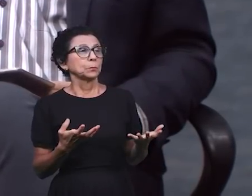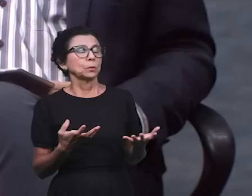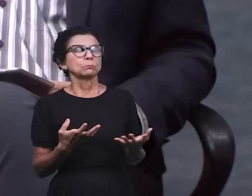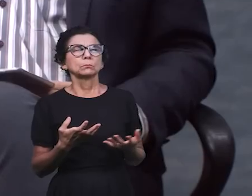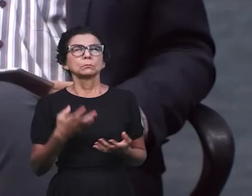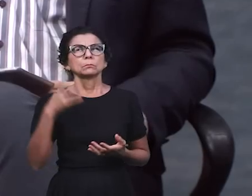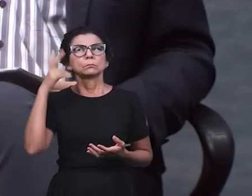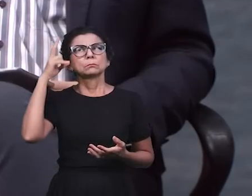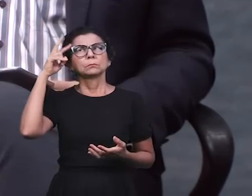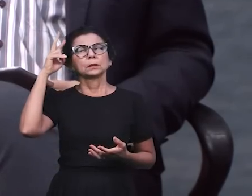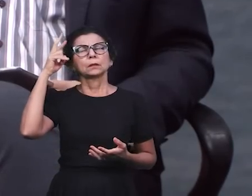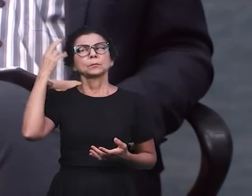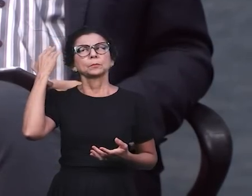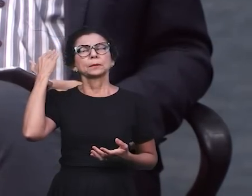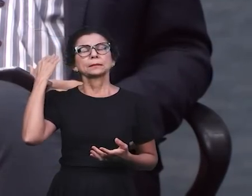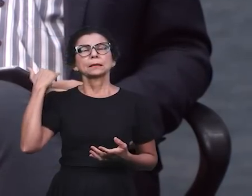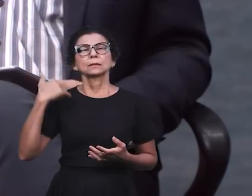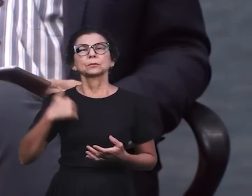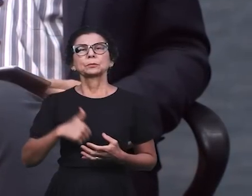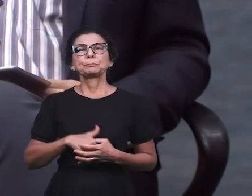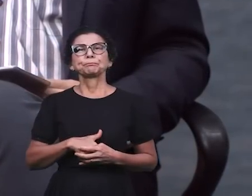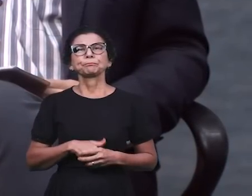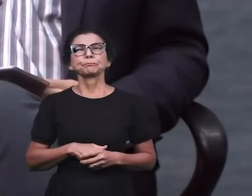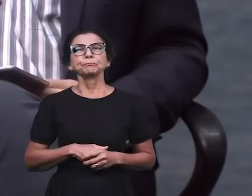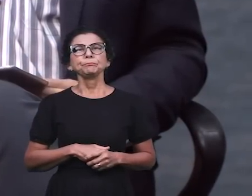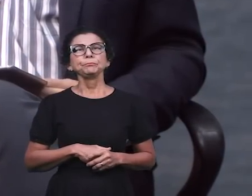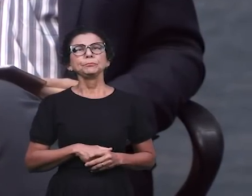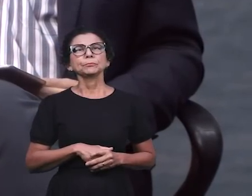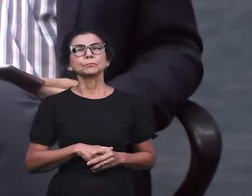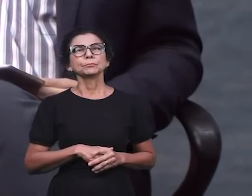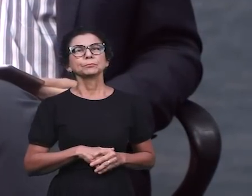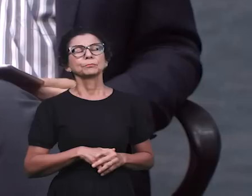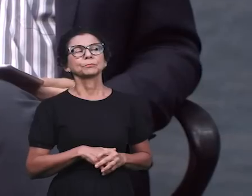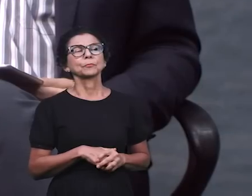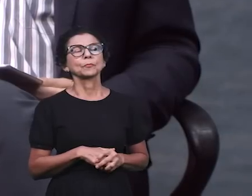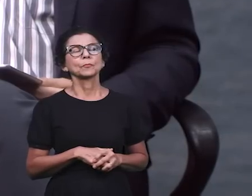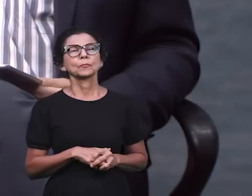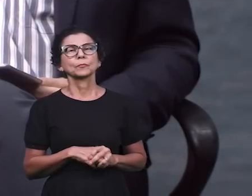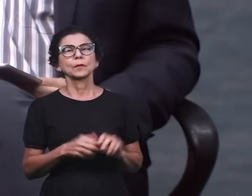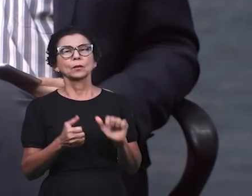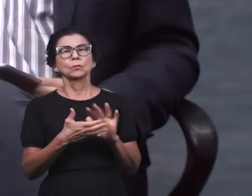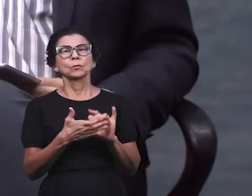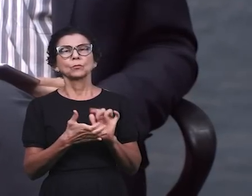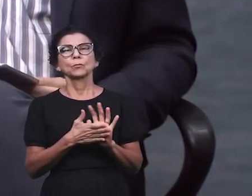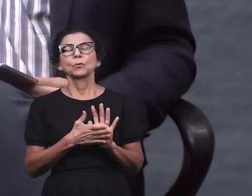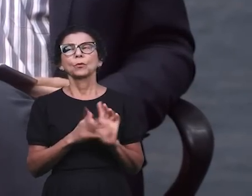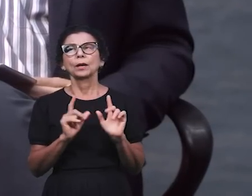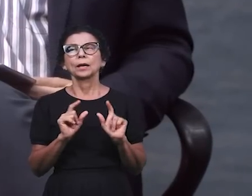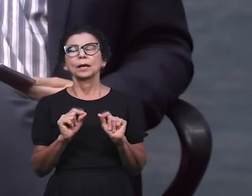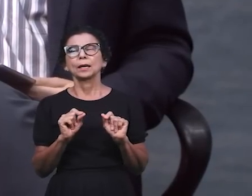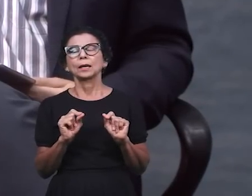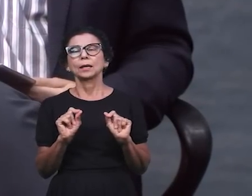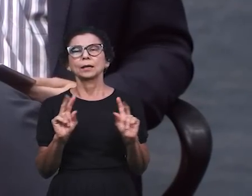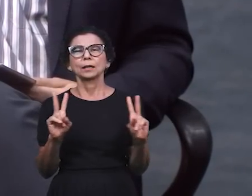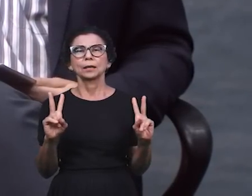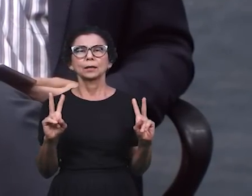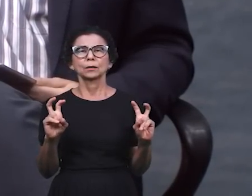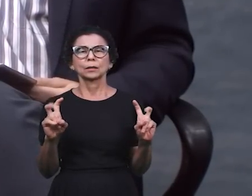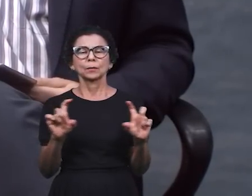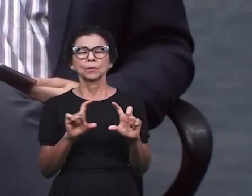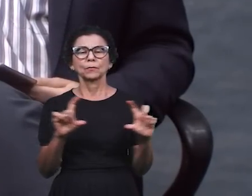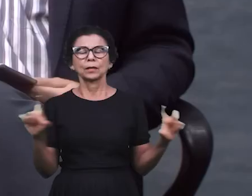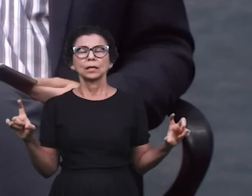Eu me lembro bem do louvor, quando o louvor Jesus Quero Amar-te até morrer. Esse louvor, ele marcou,